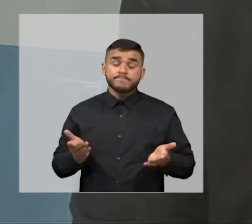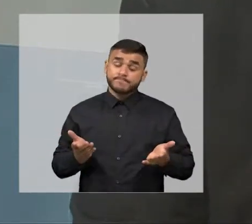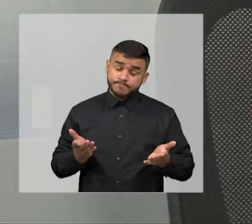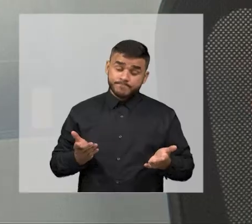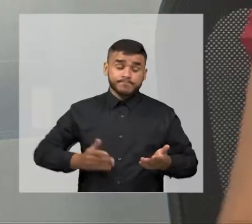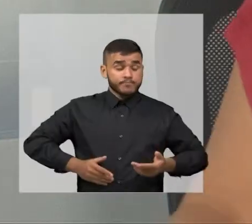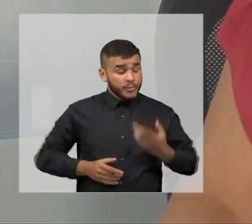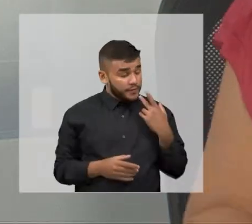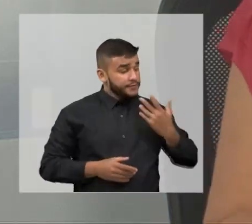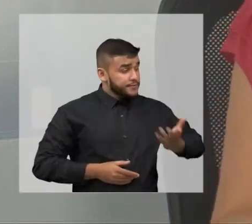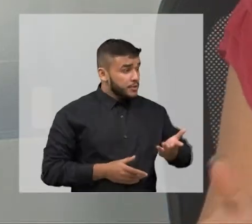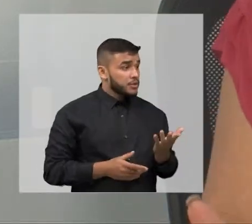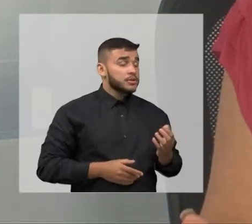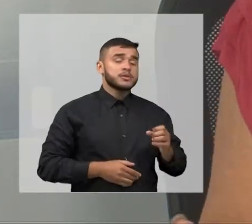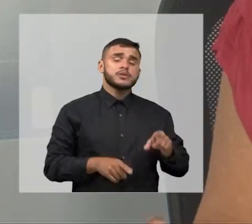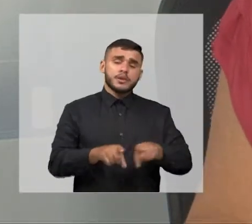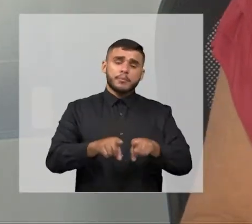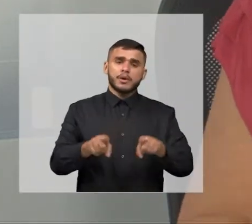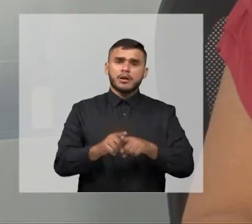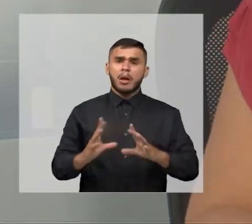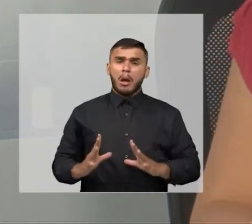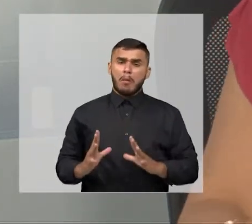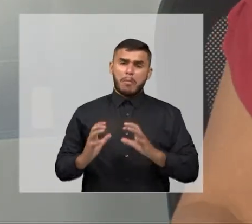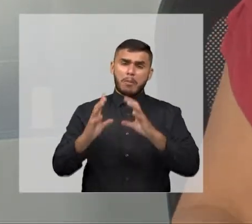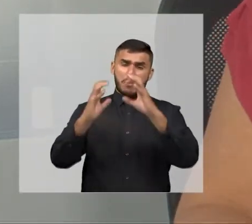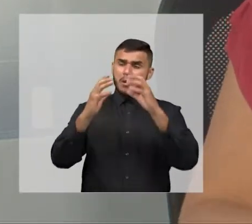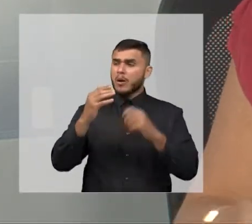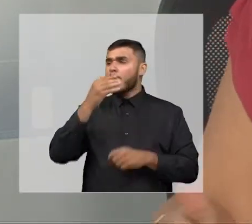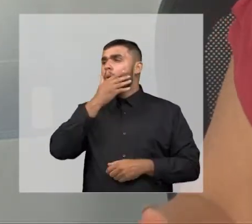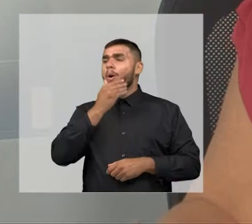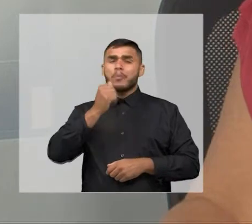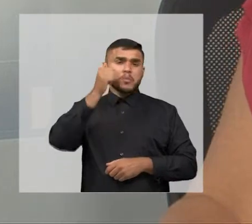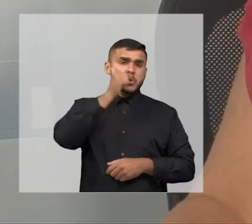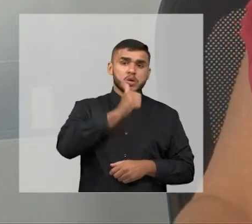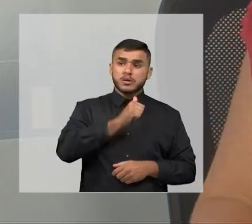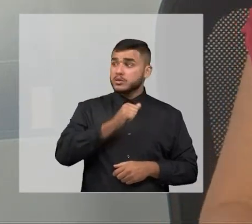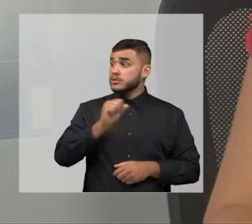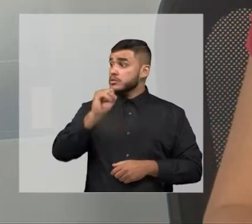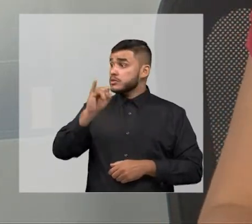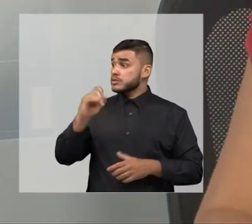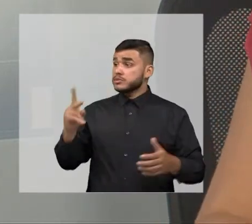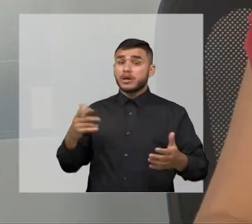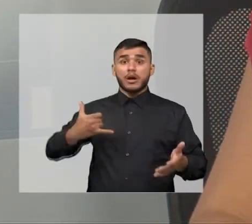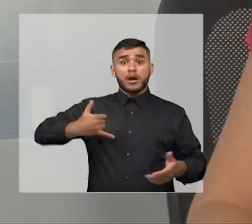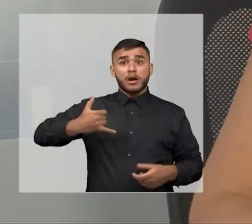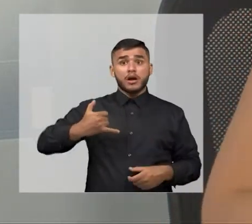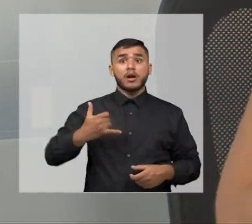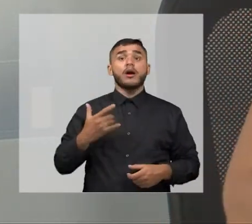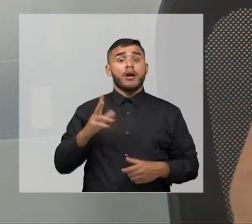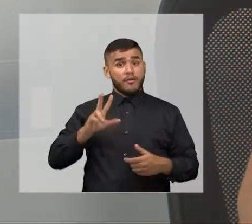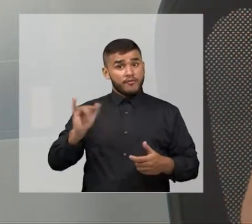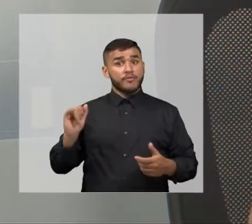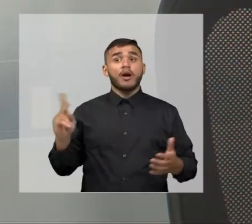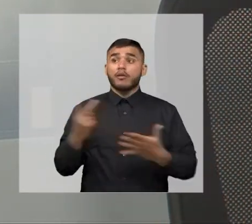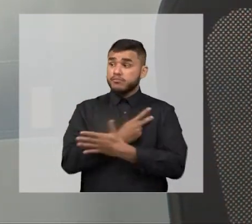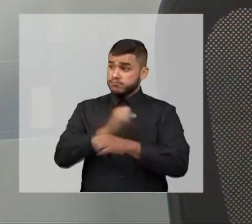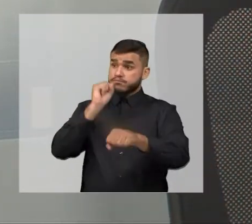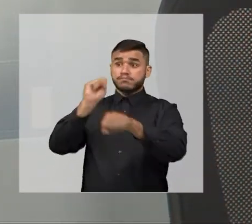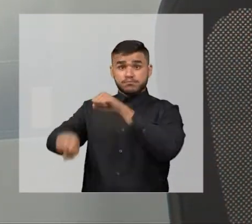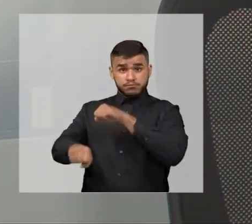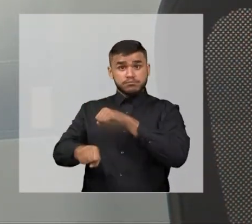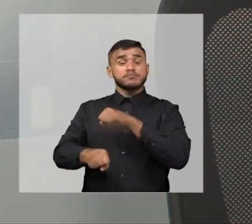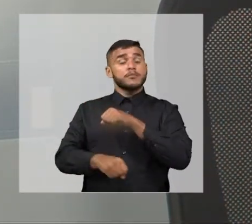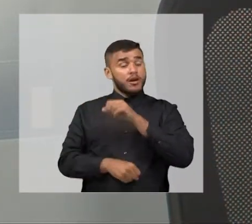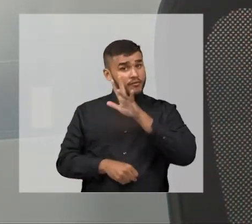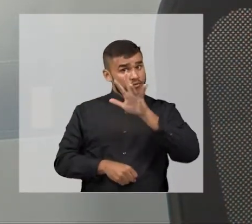imagina, nas discussões acaloradas, né, que você às vezes tem em casa, de marido e mulher, você ter uma arma em casa, vai aumentar o número de